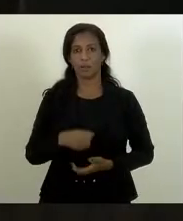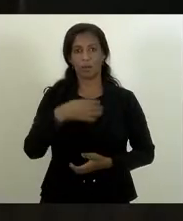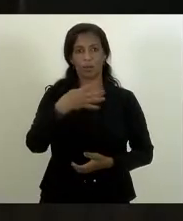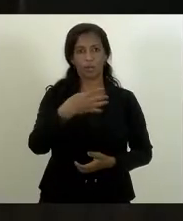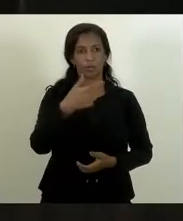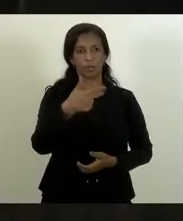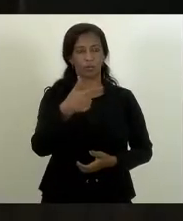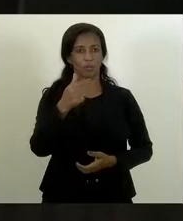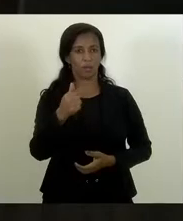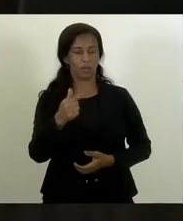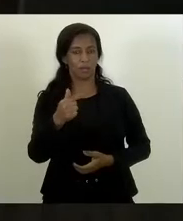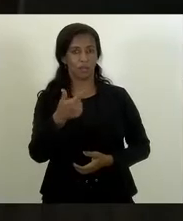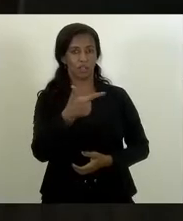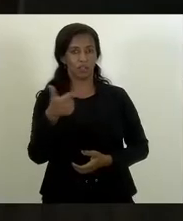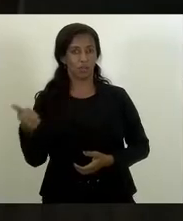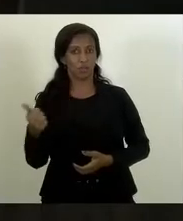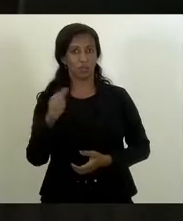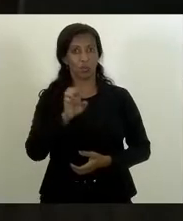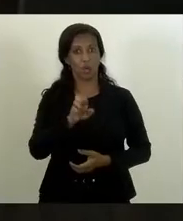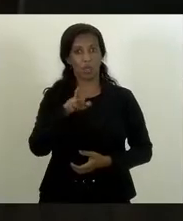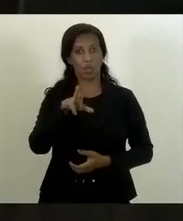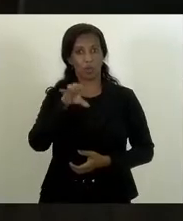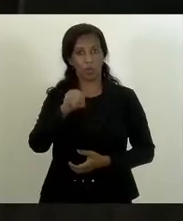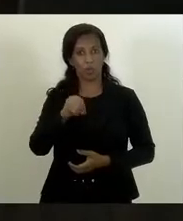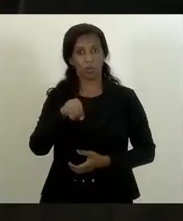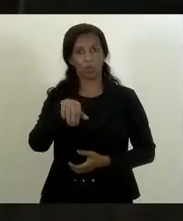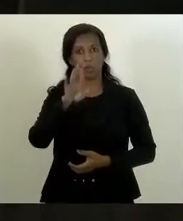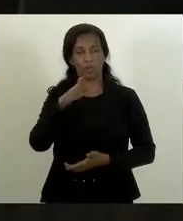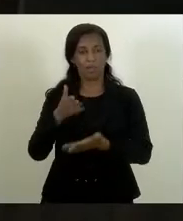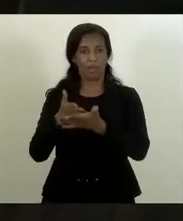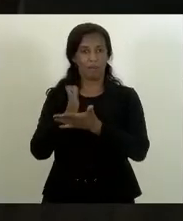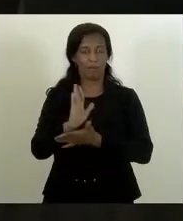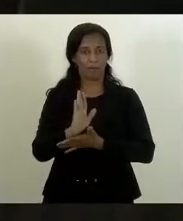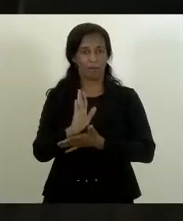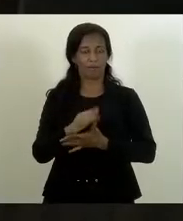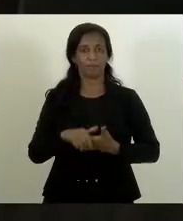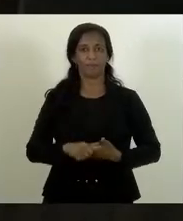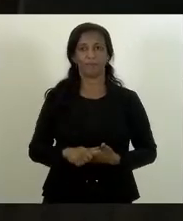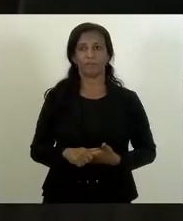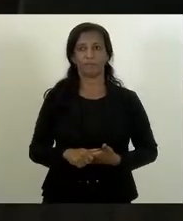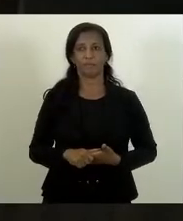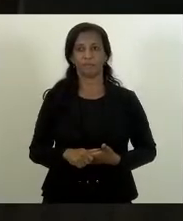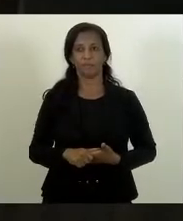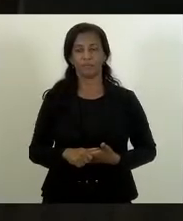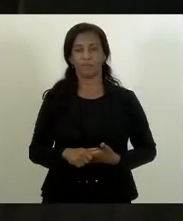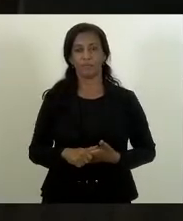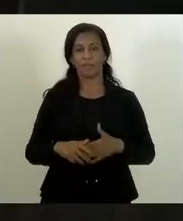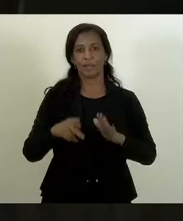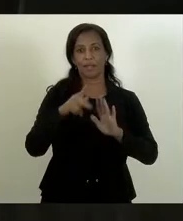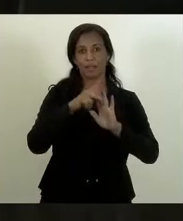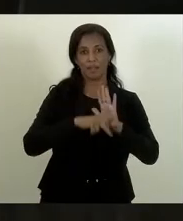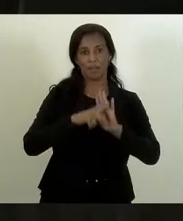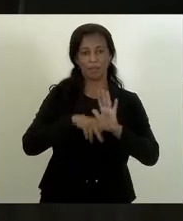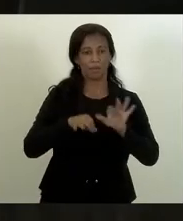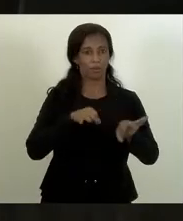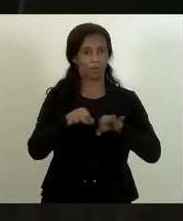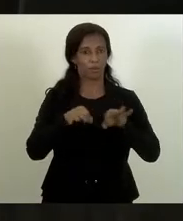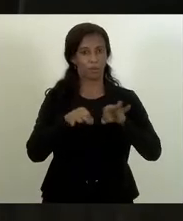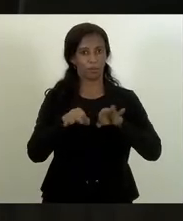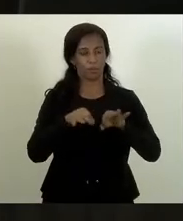4.270 de 21, deputado Eurico Júnior. Senhores que aprovam isso, como estão aprovados. Requer inclusão na pauta do projeto de